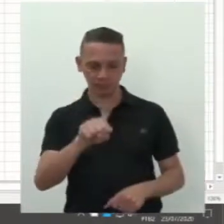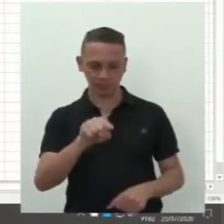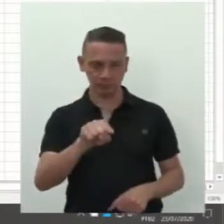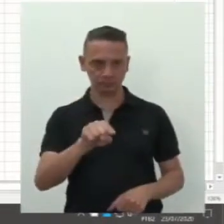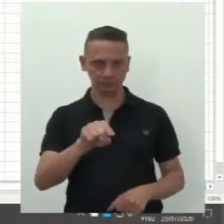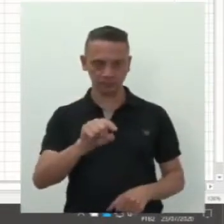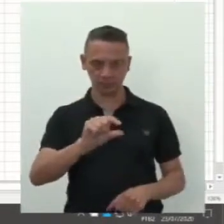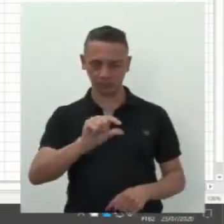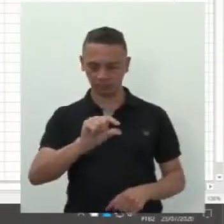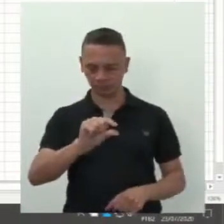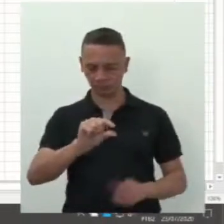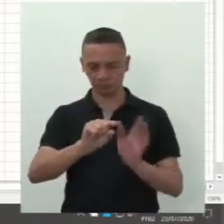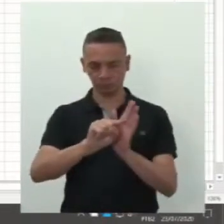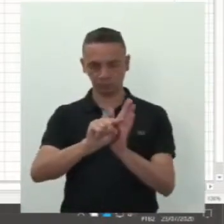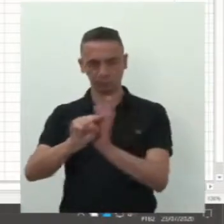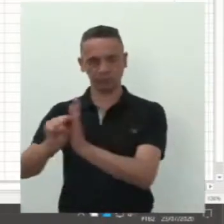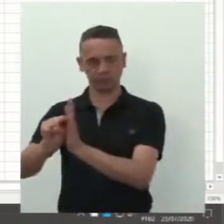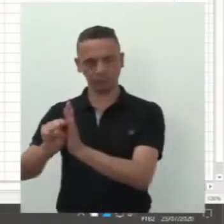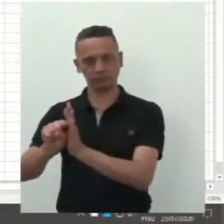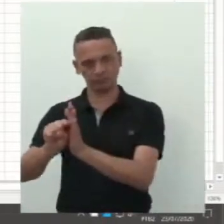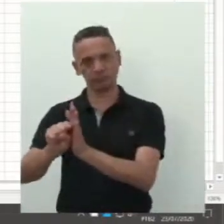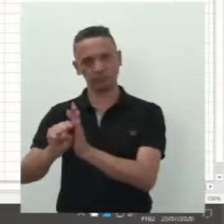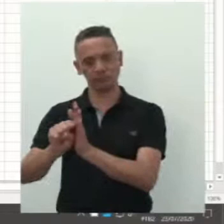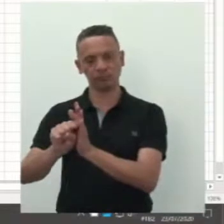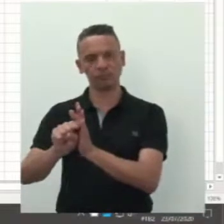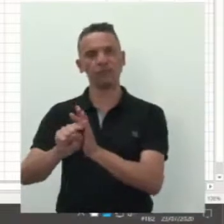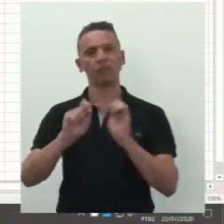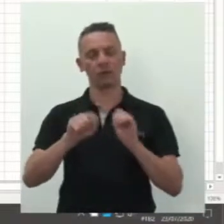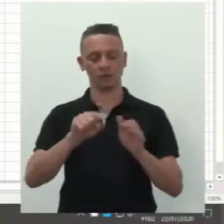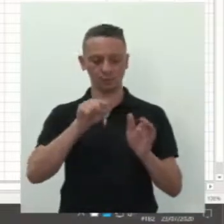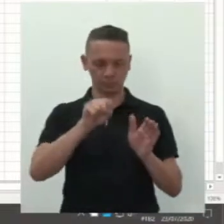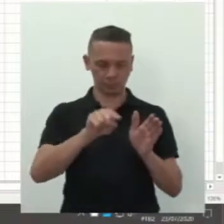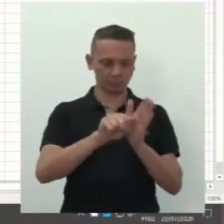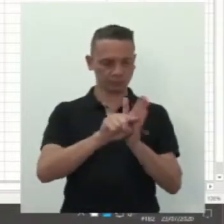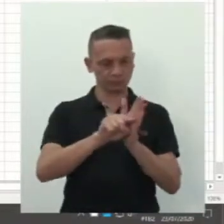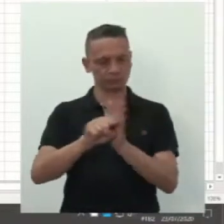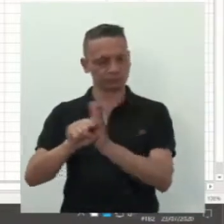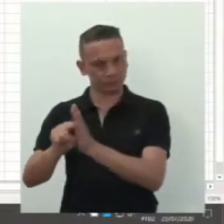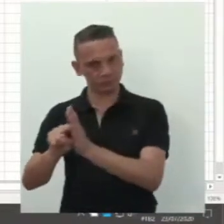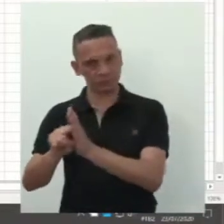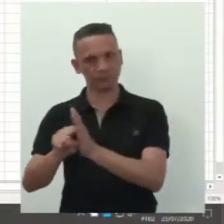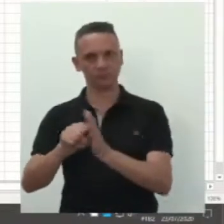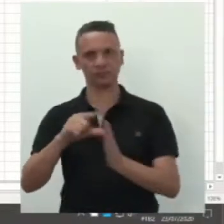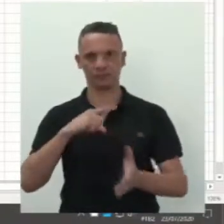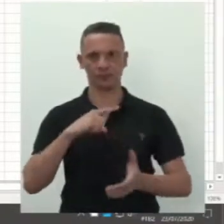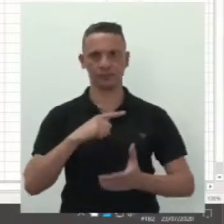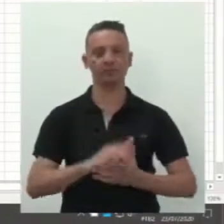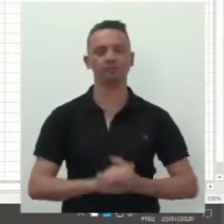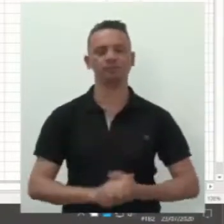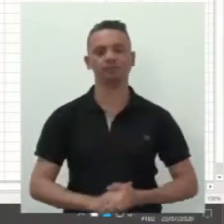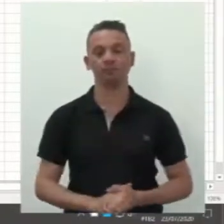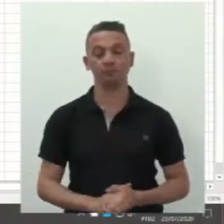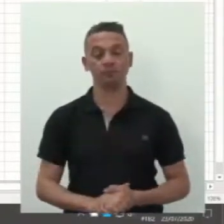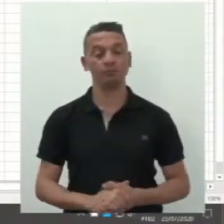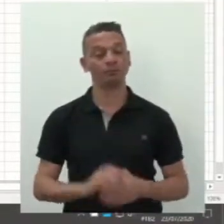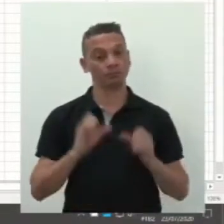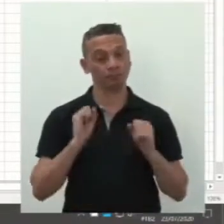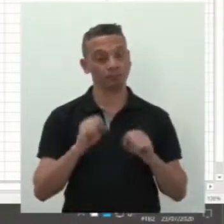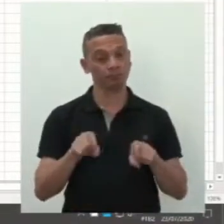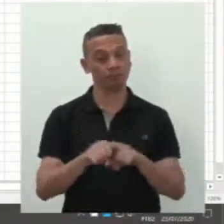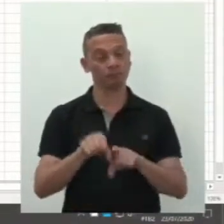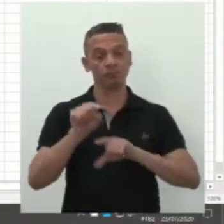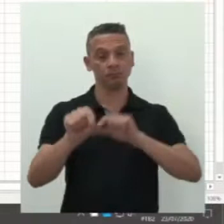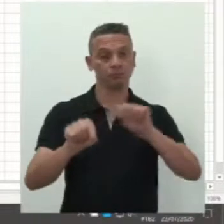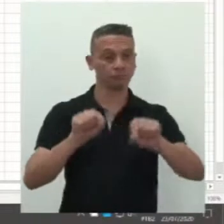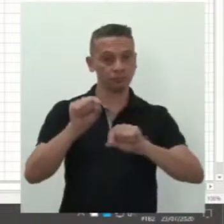quero arrastar ela para outro lugar, mudo aqui o cursor, venho no canto dela e arrasto, tá? Posso também fazer o